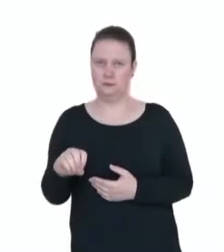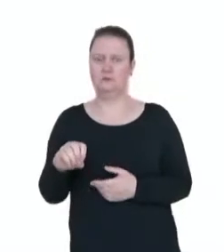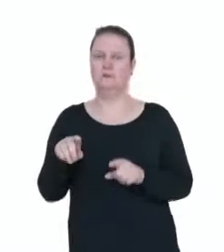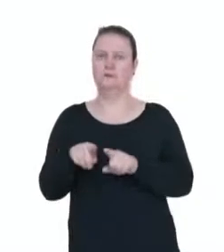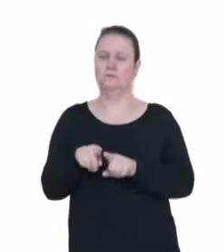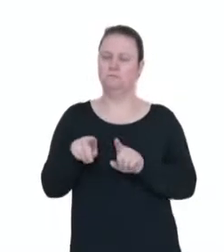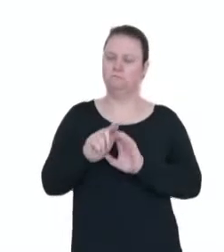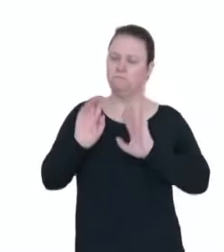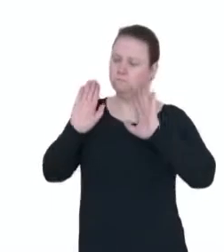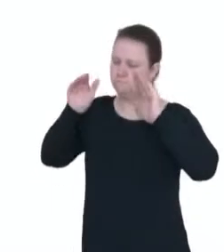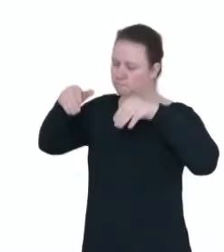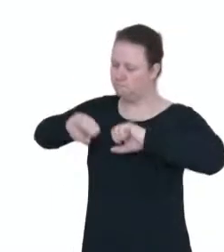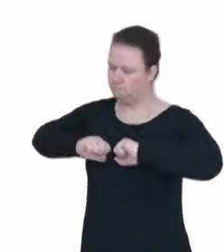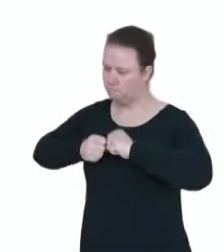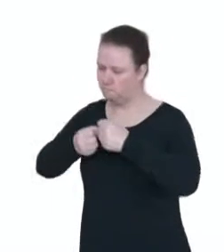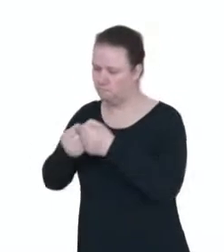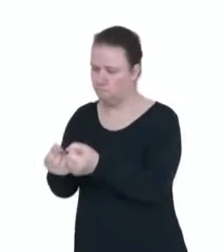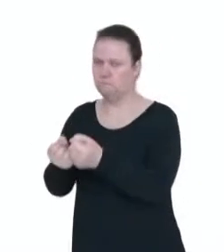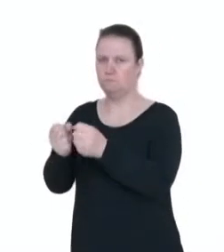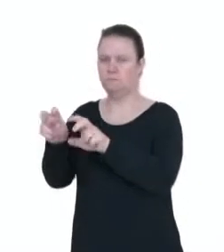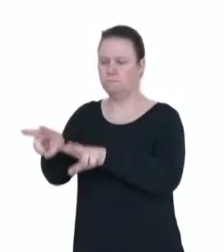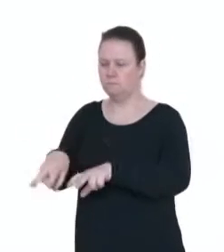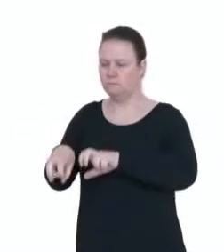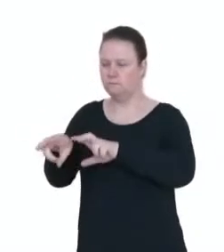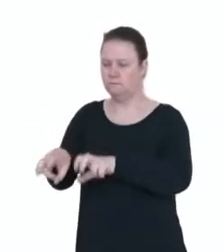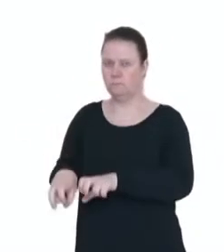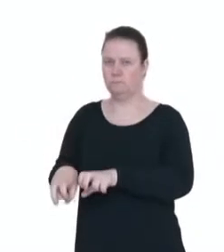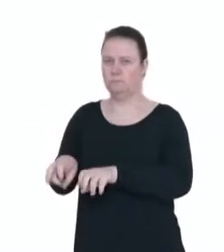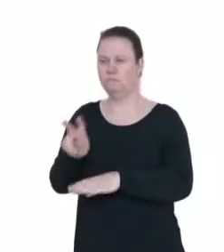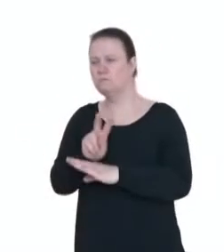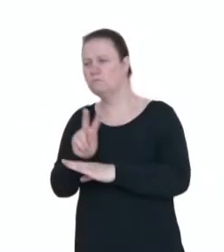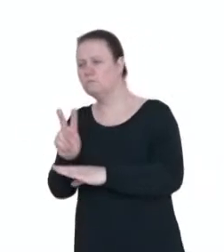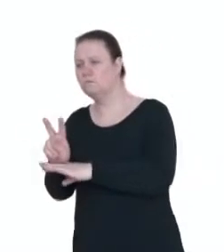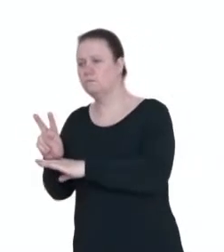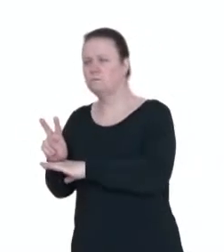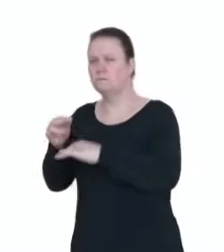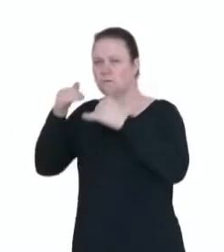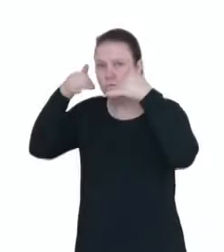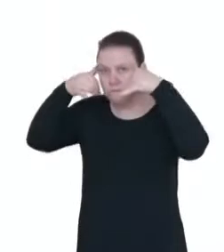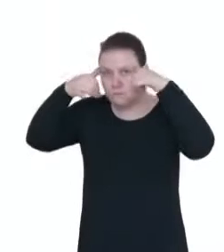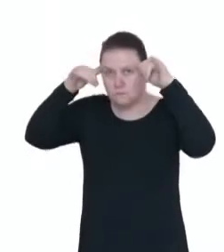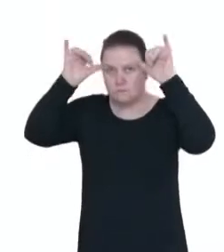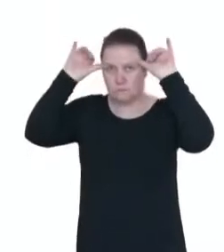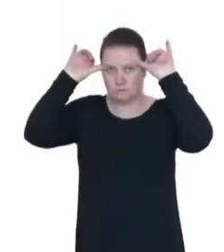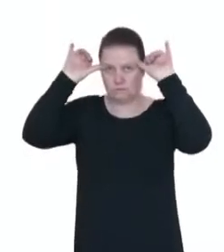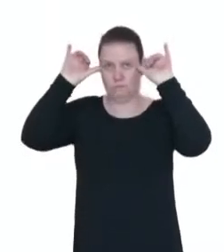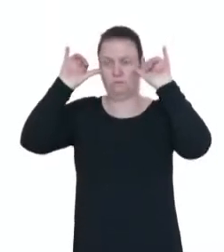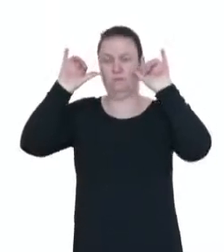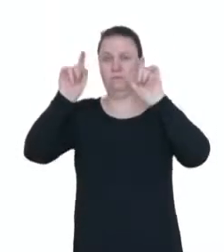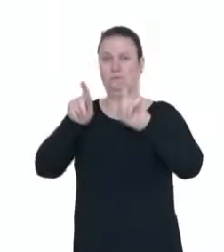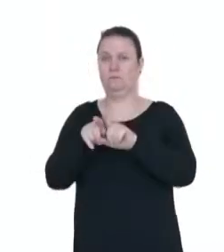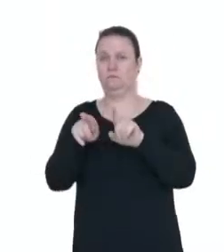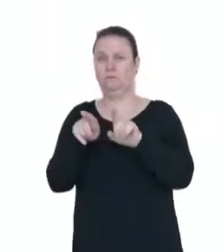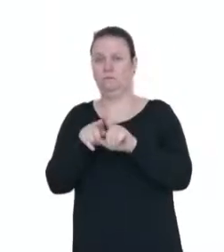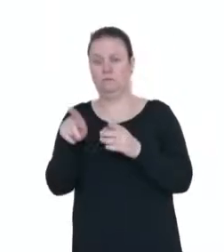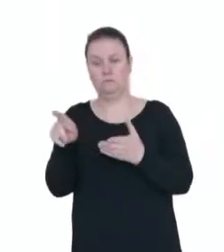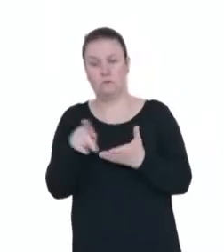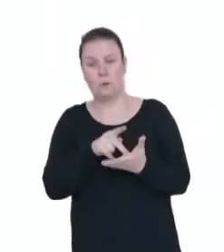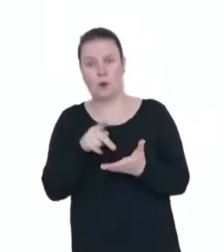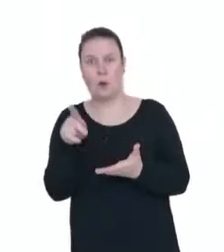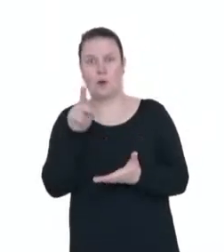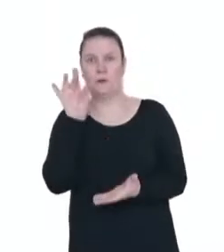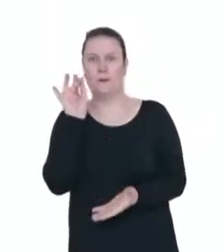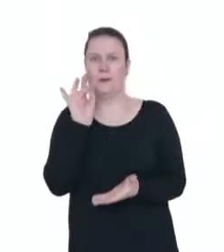família no Pantanal, onde criava gado. Sua consagração como poeta se deu ao longo